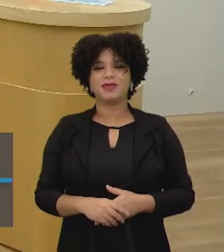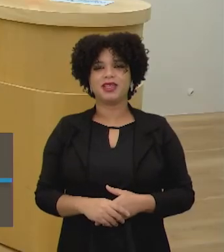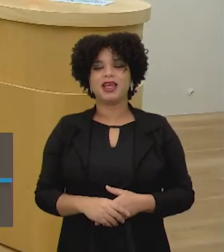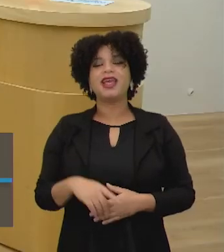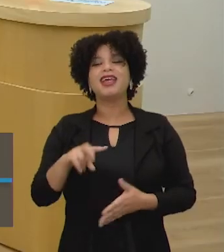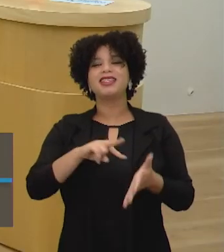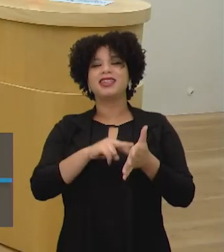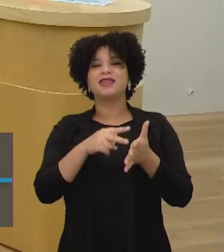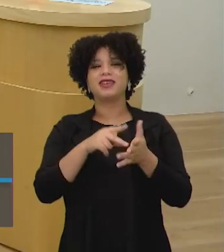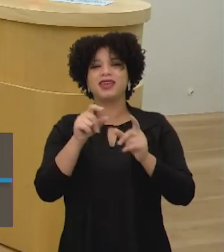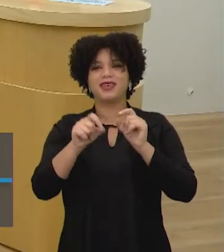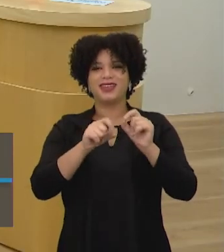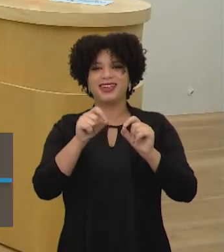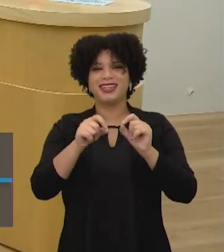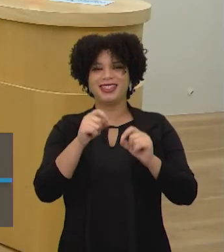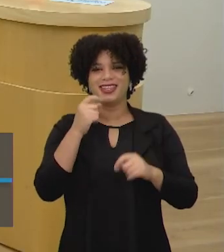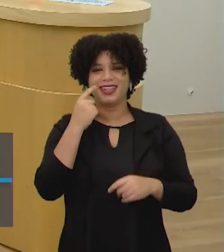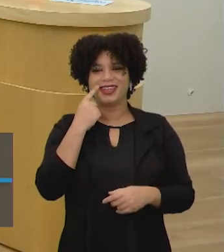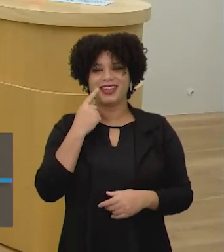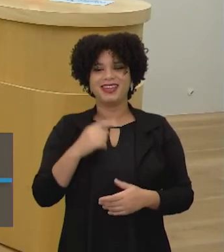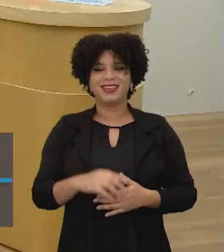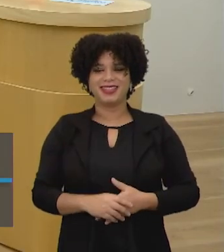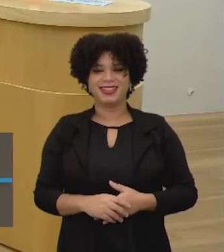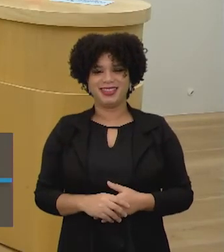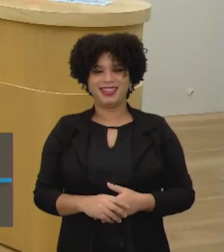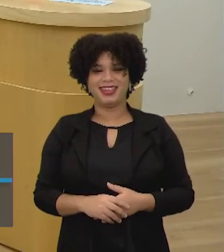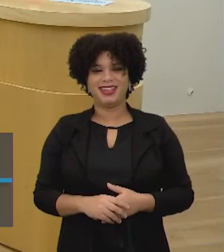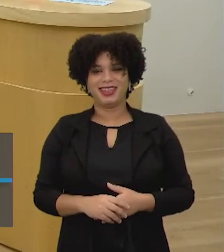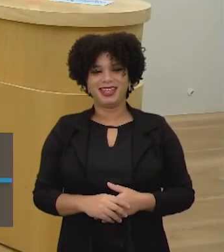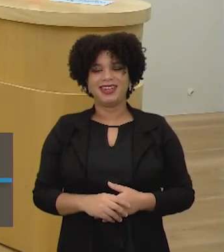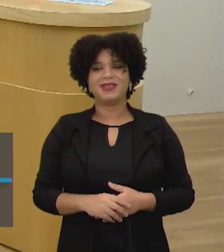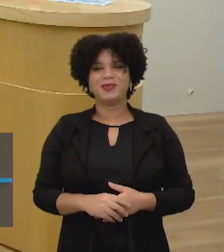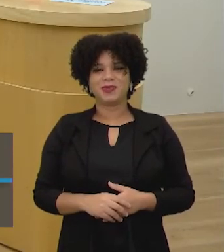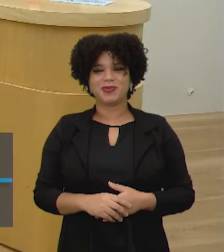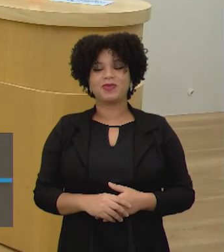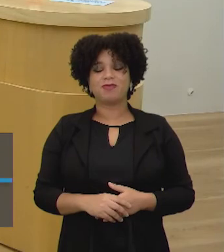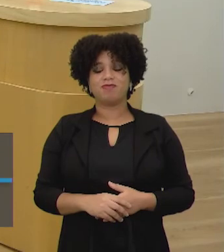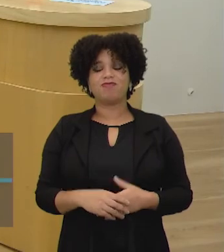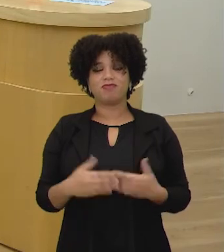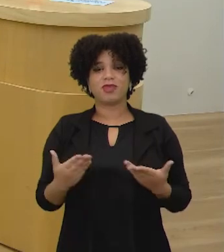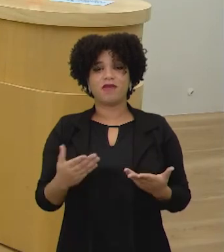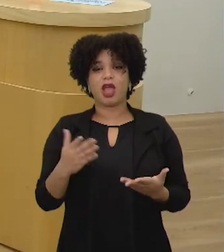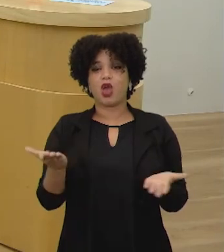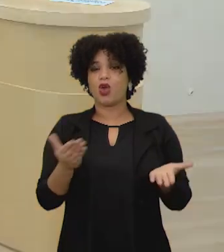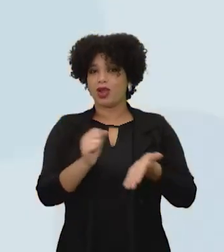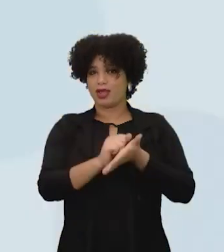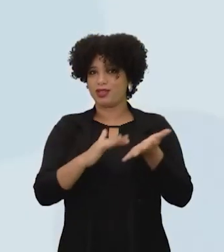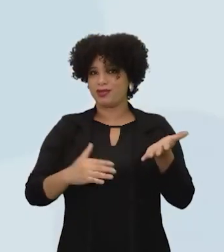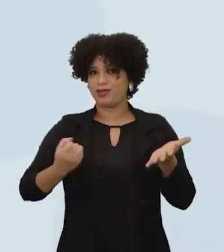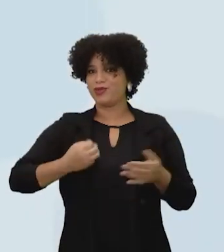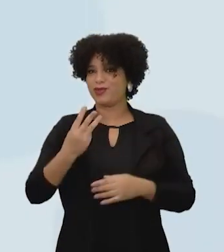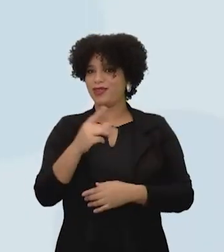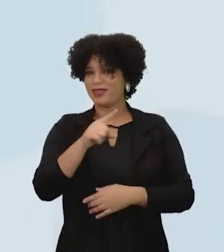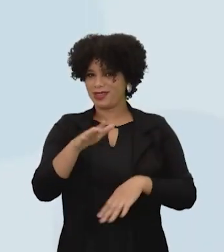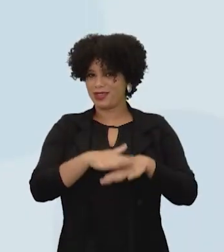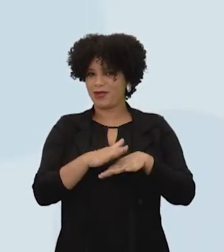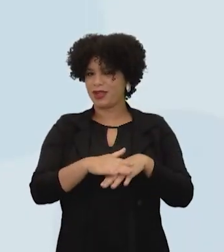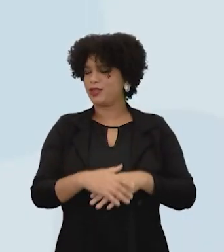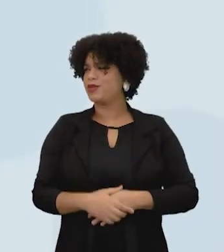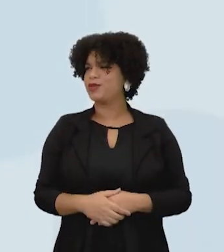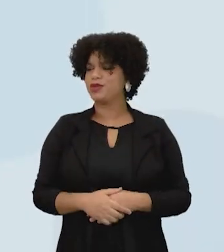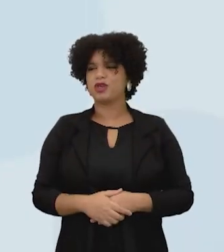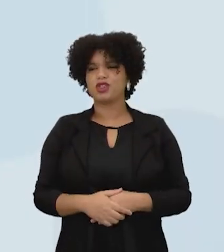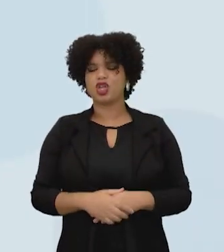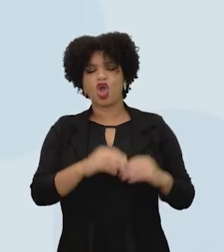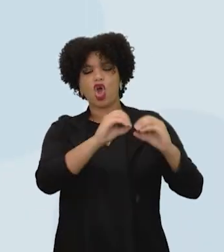significado. Eu vou lembrar a palavra ainda aqui, tá? Até o final da aula, porque eu tô ruim de memória. Atividade 3. Qual o